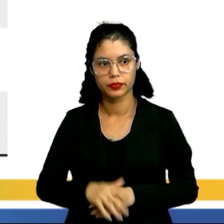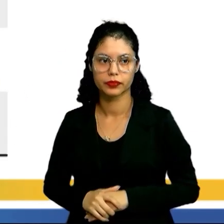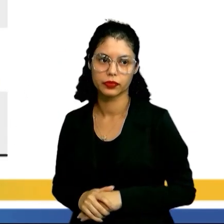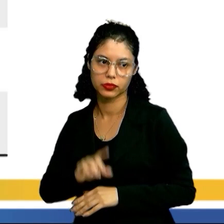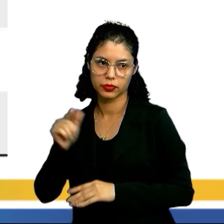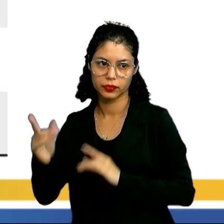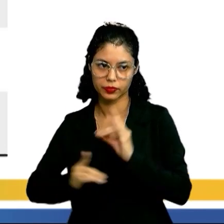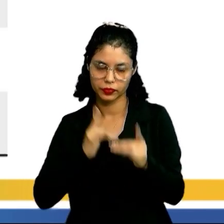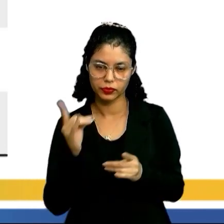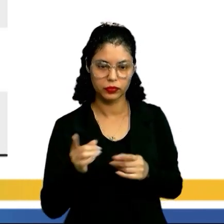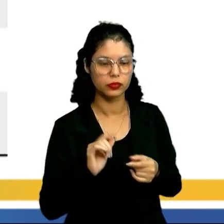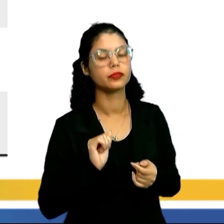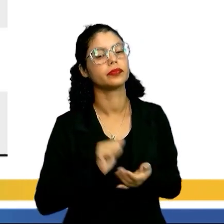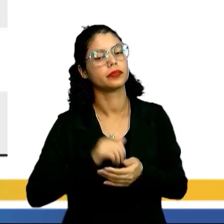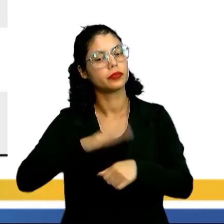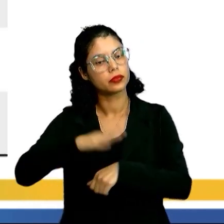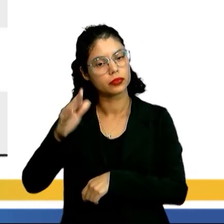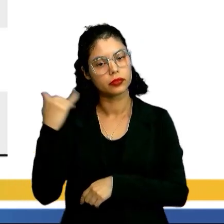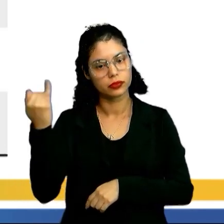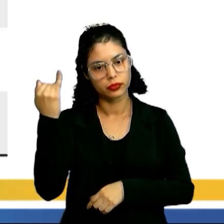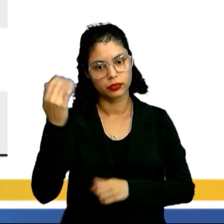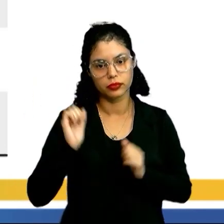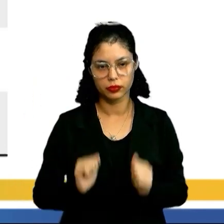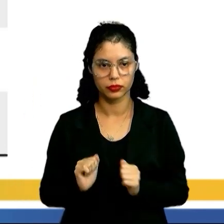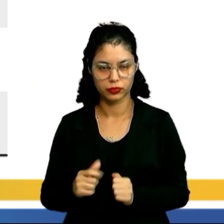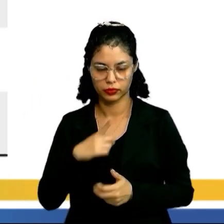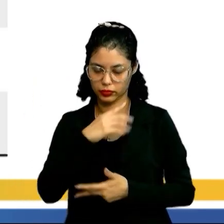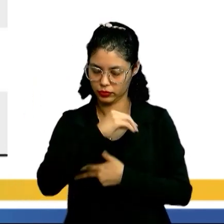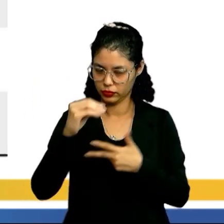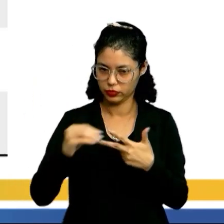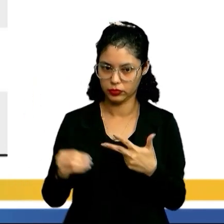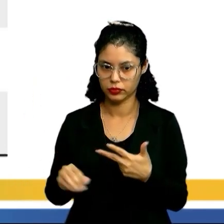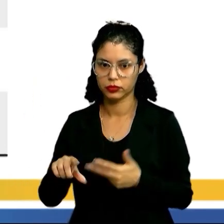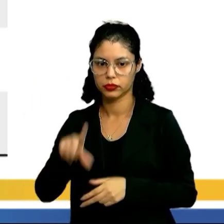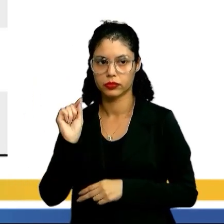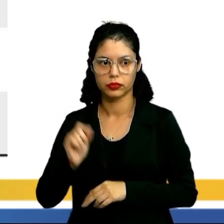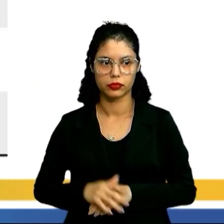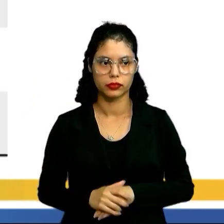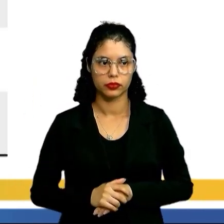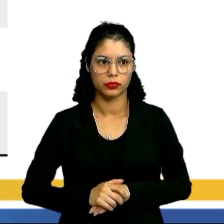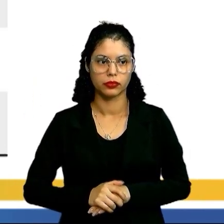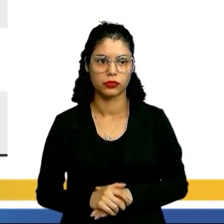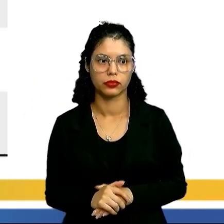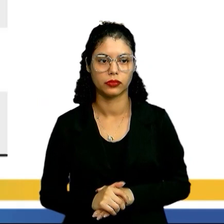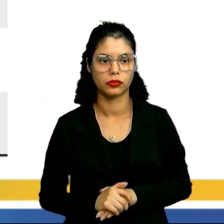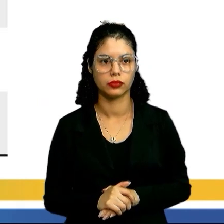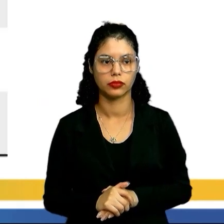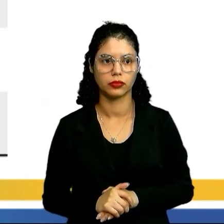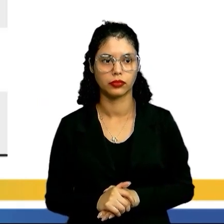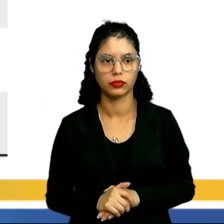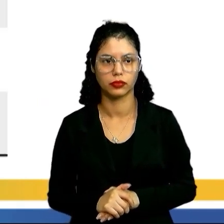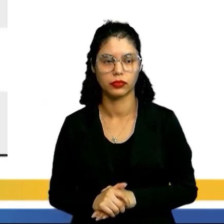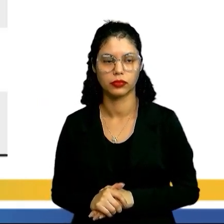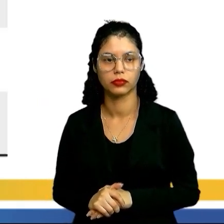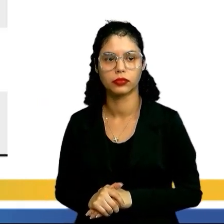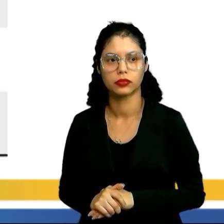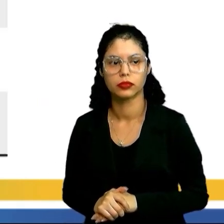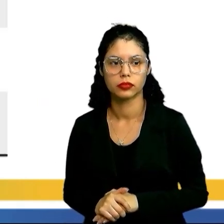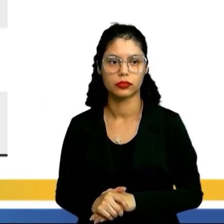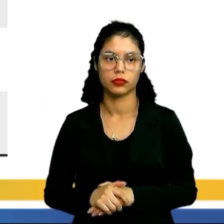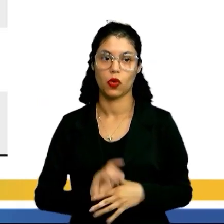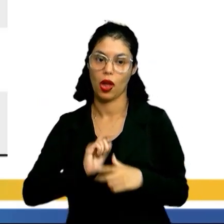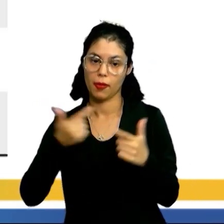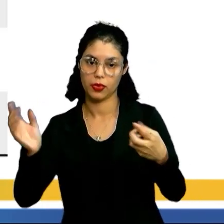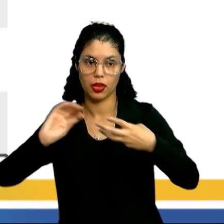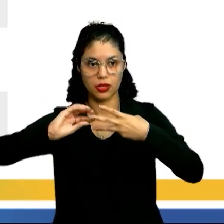Mas a auxina é um dos hormônios mais importantes que pode cair, grande chance de cair na sua prova, tá? Então, a principal função dela